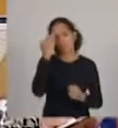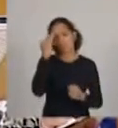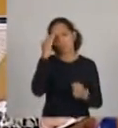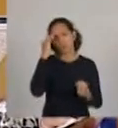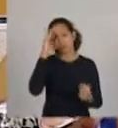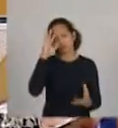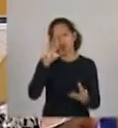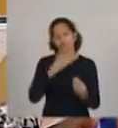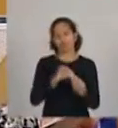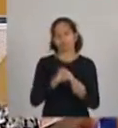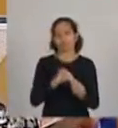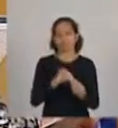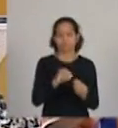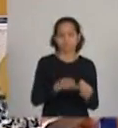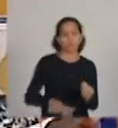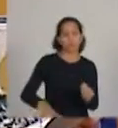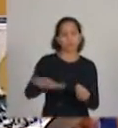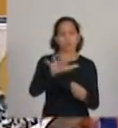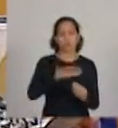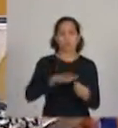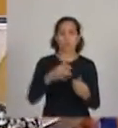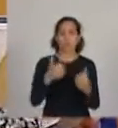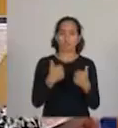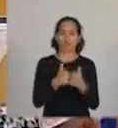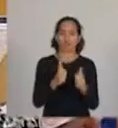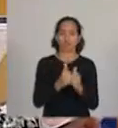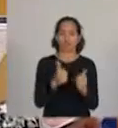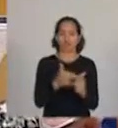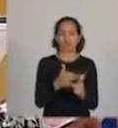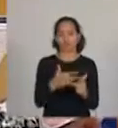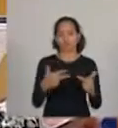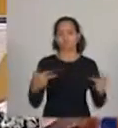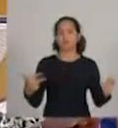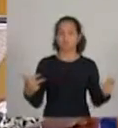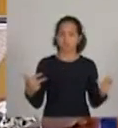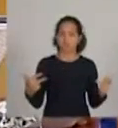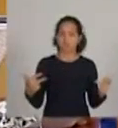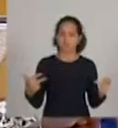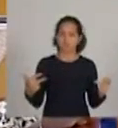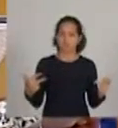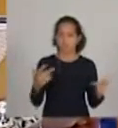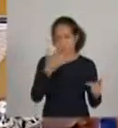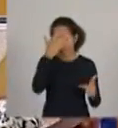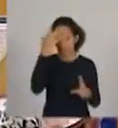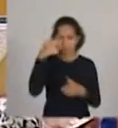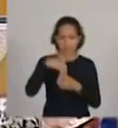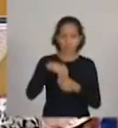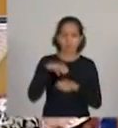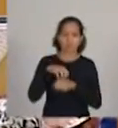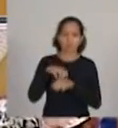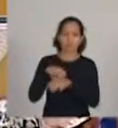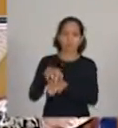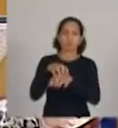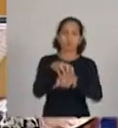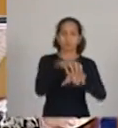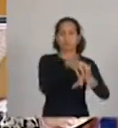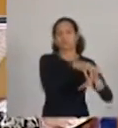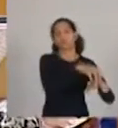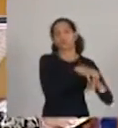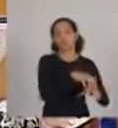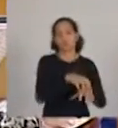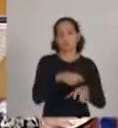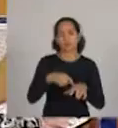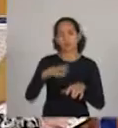todos que estiverem na área de transporte e que sejam transporte de pessoas, especialmente de